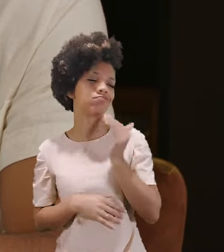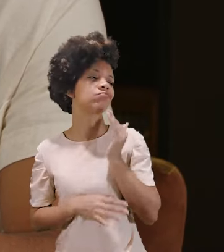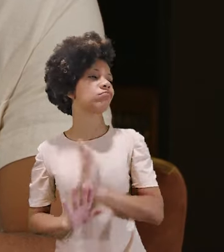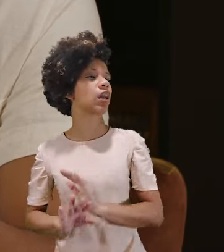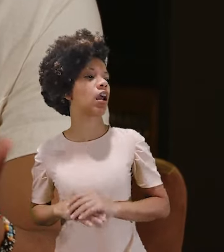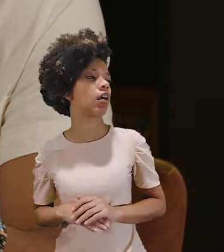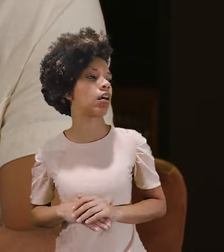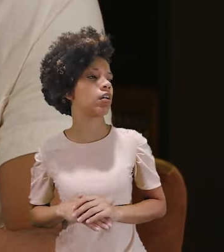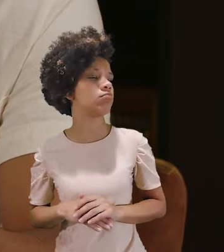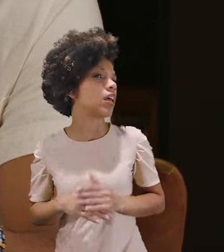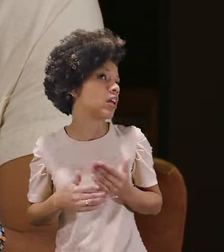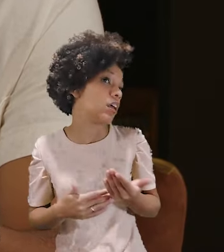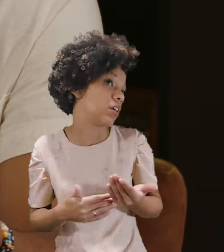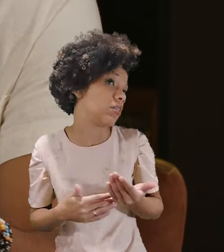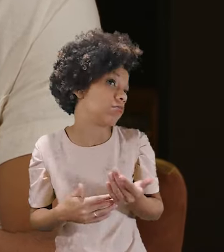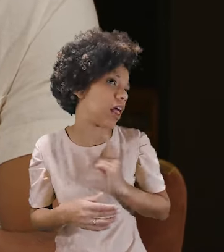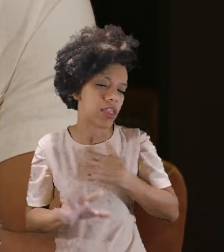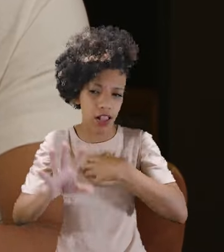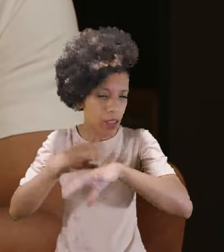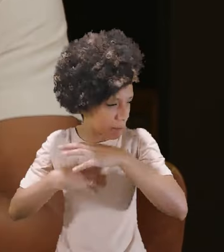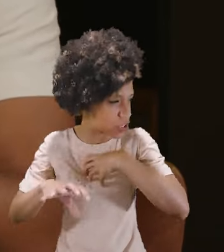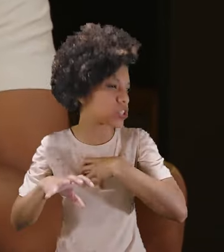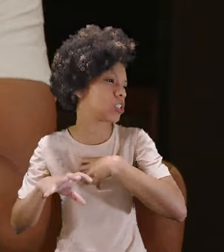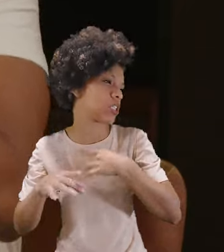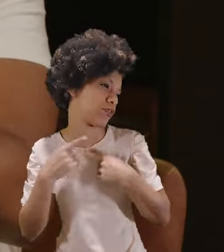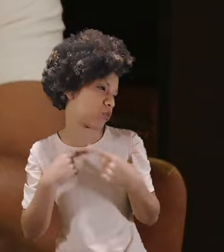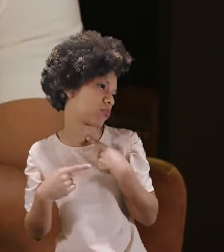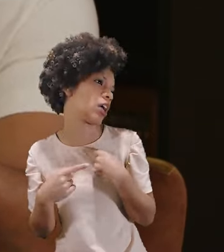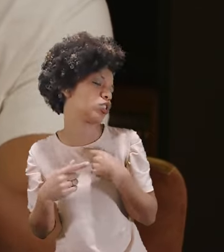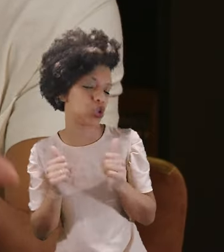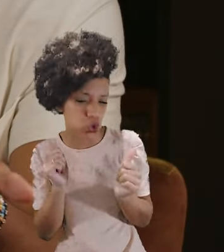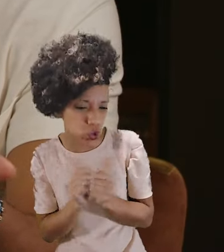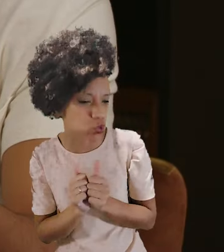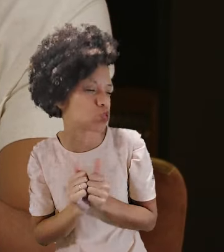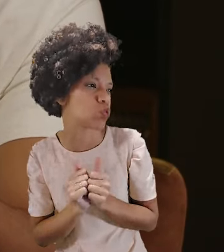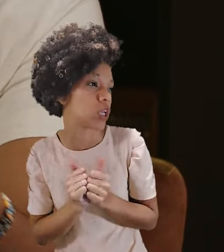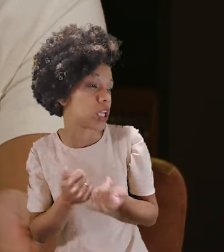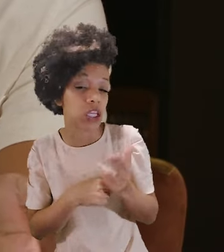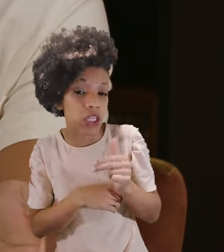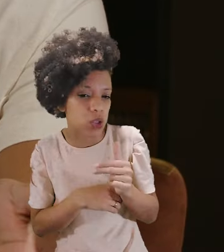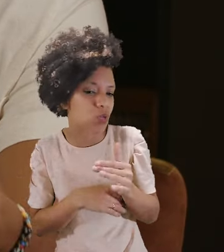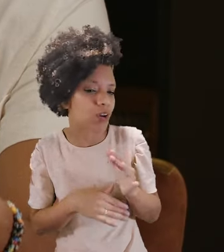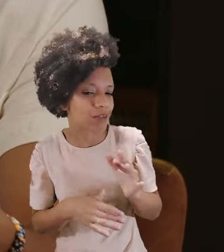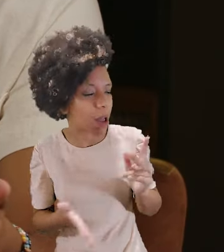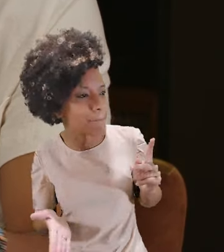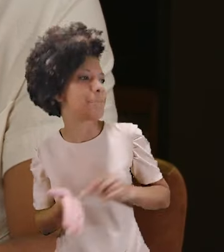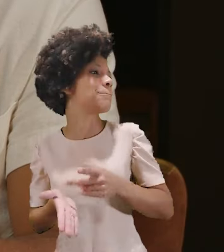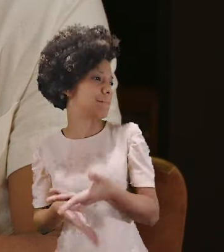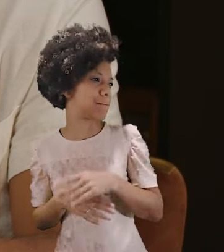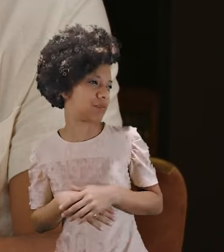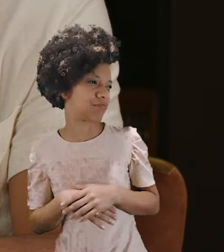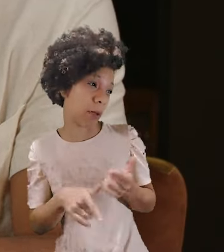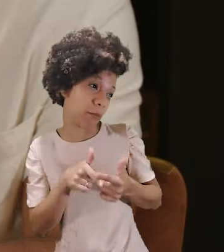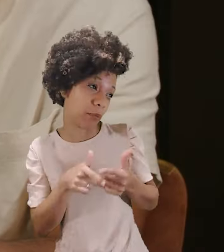pessoas trabalham tem essa essa essa vontade de estar com alguém que nunca tá presente né Isso é um